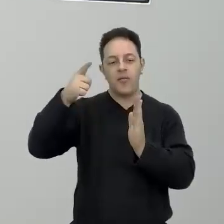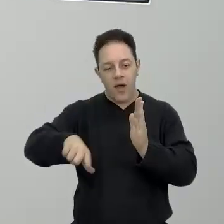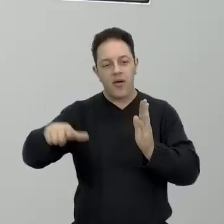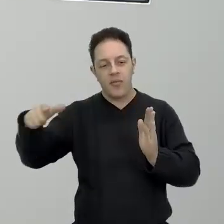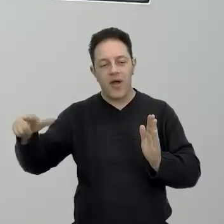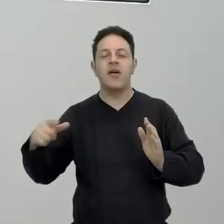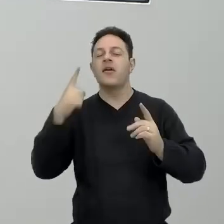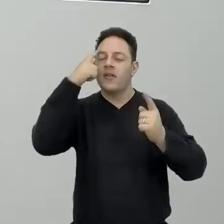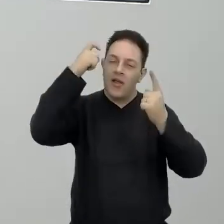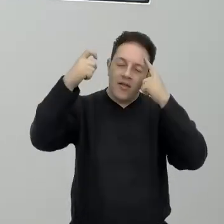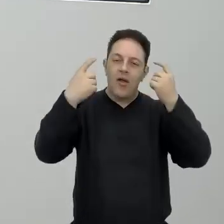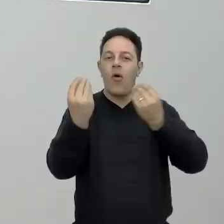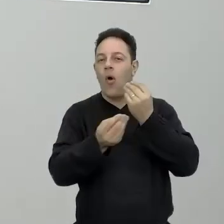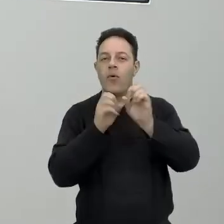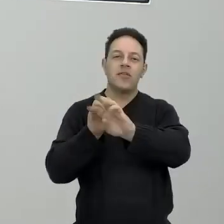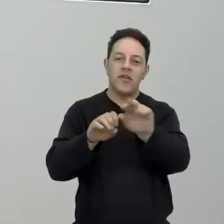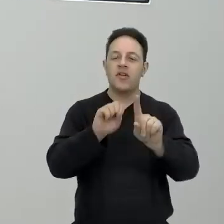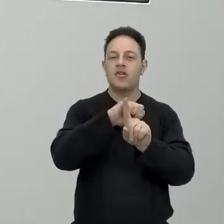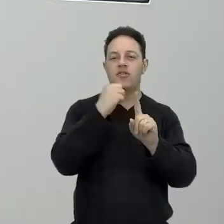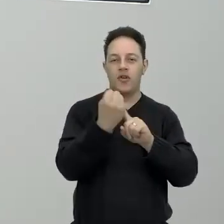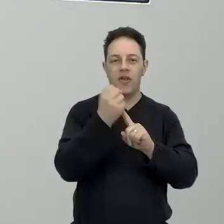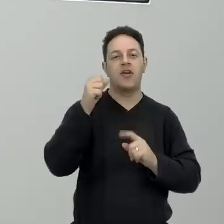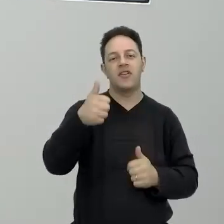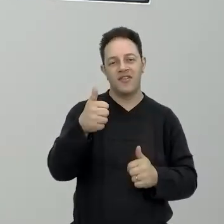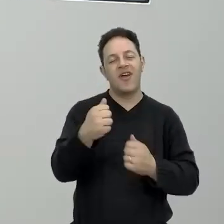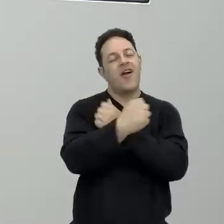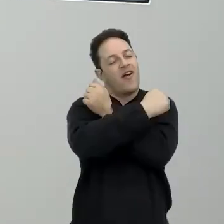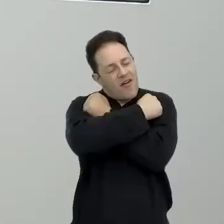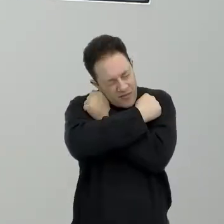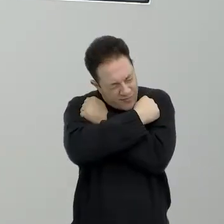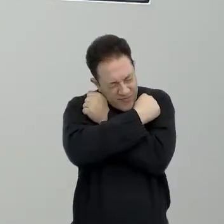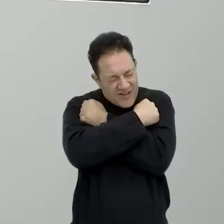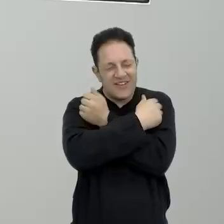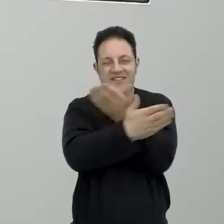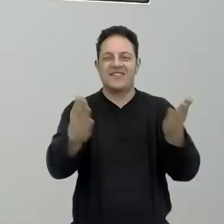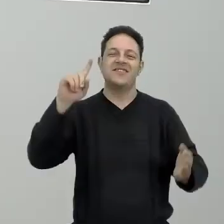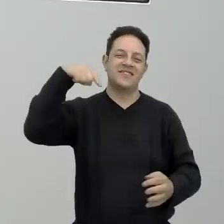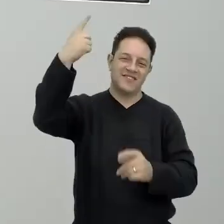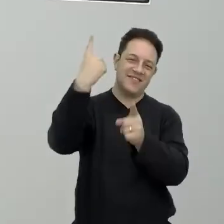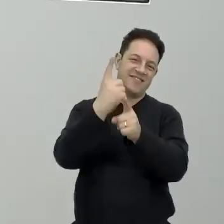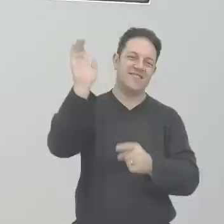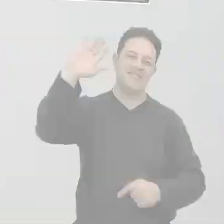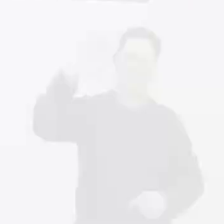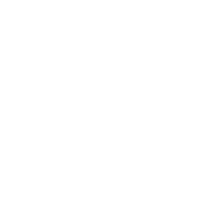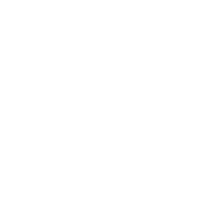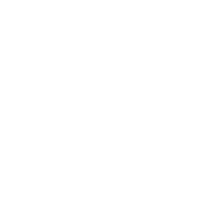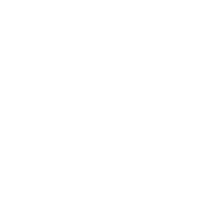ideias e ensinamentos sociológicos. Um abraço para vocês e até mais. Valeu!